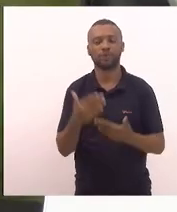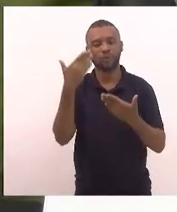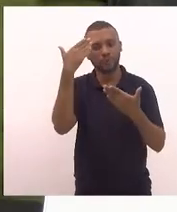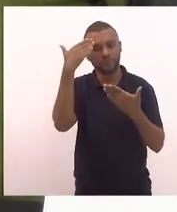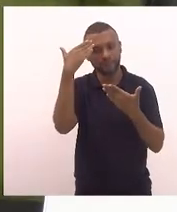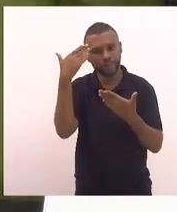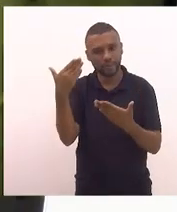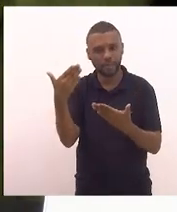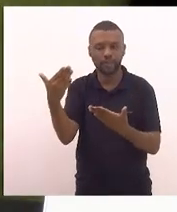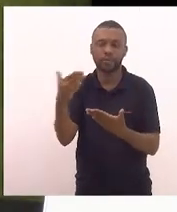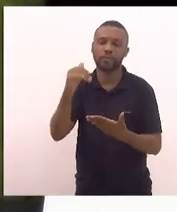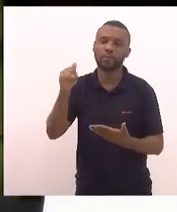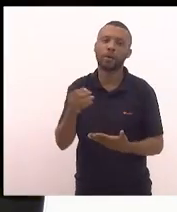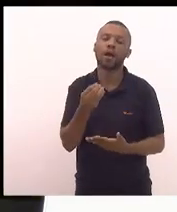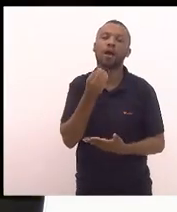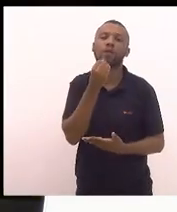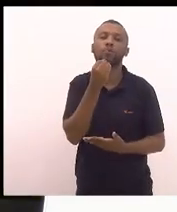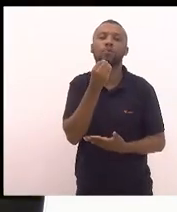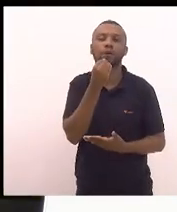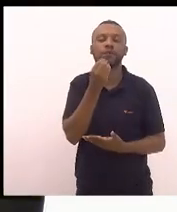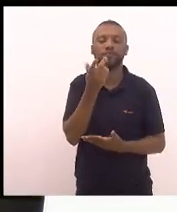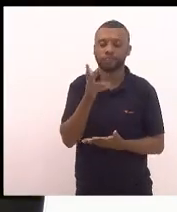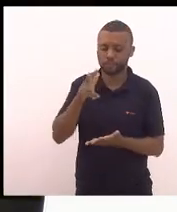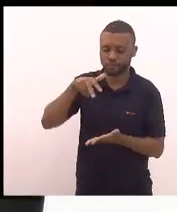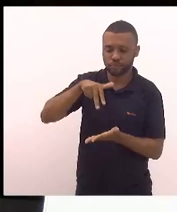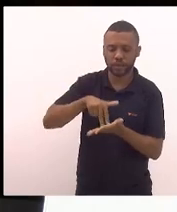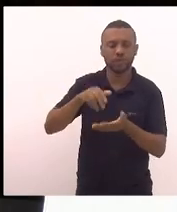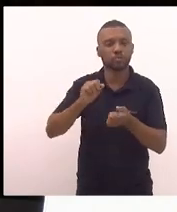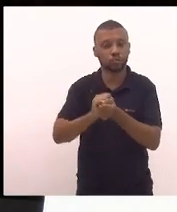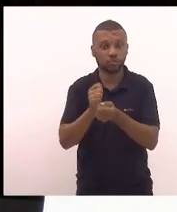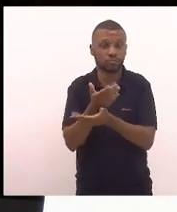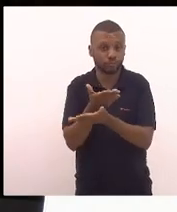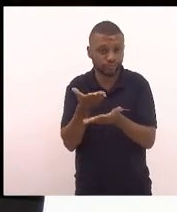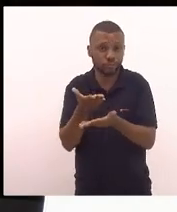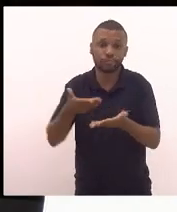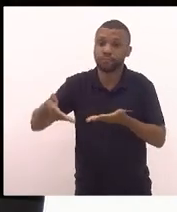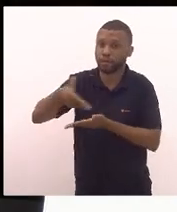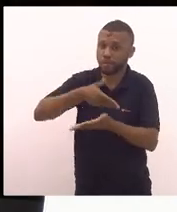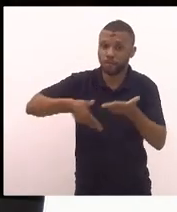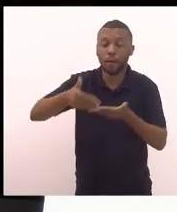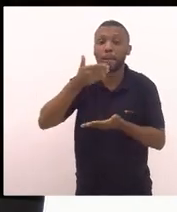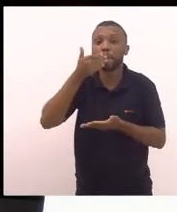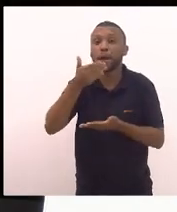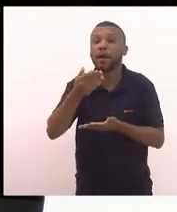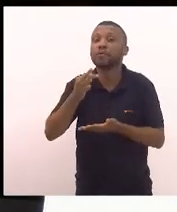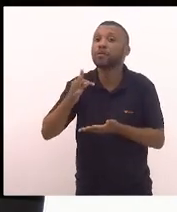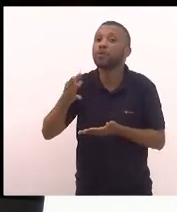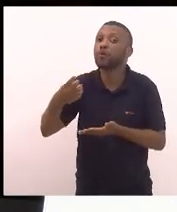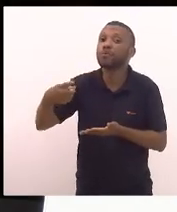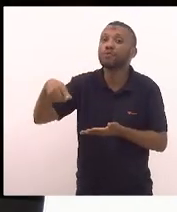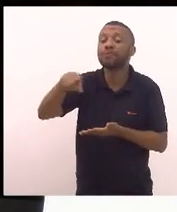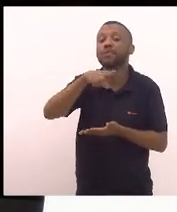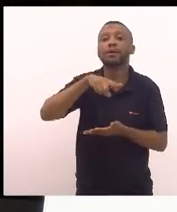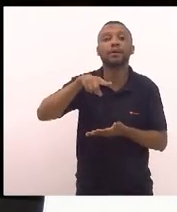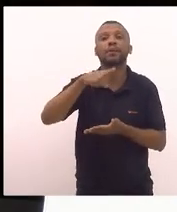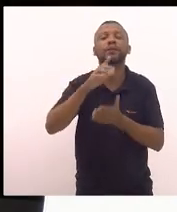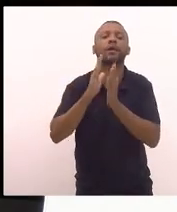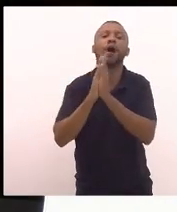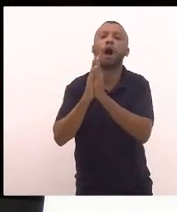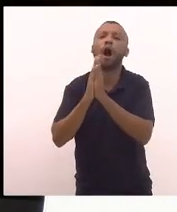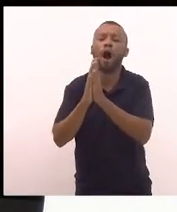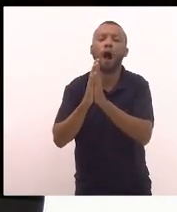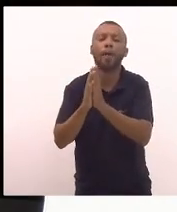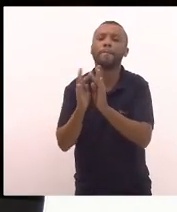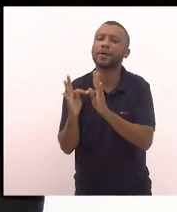Obrigada por essa oportunidade de poder estar aqui e peço a todos vocês que orem muito por